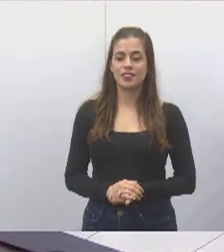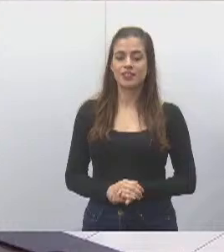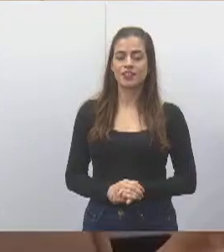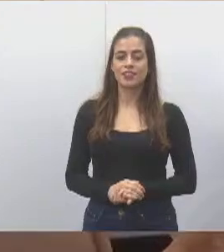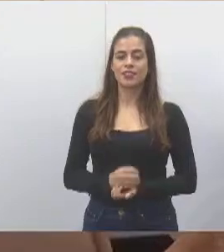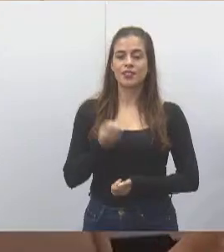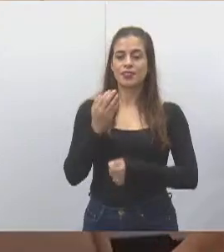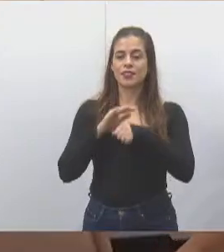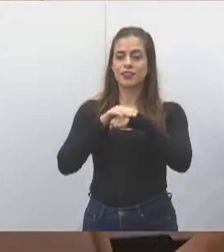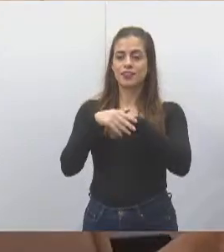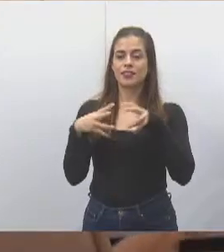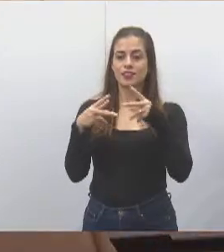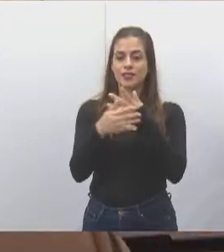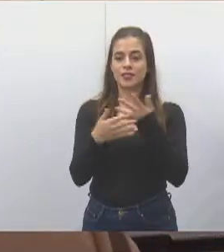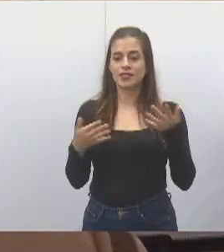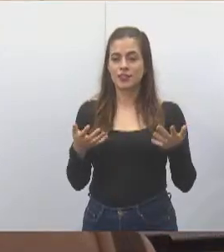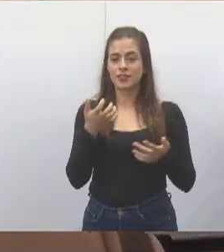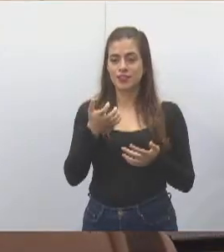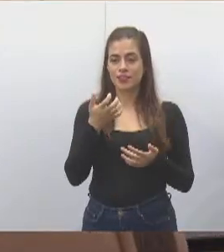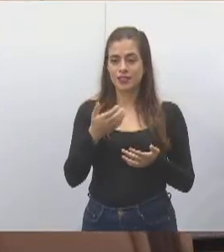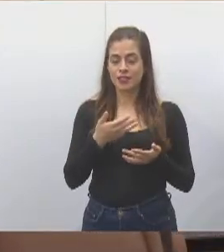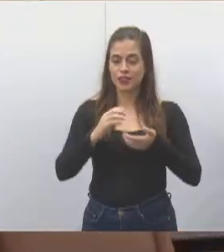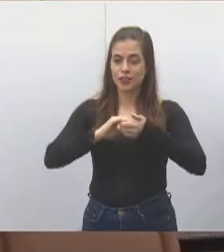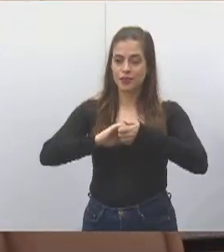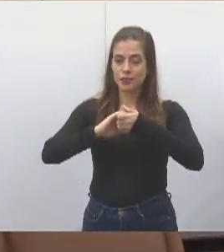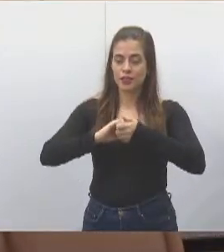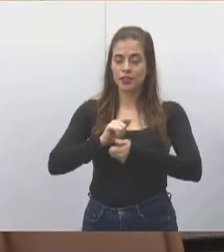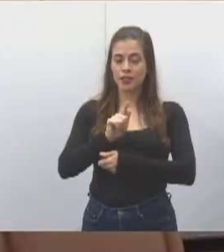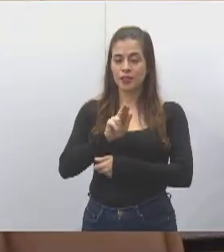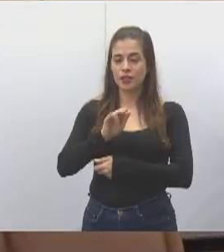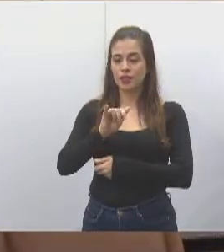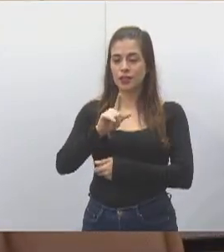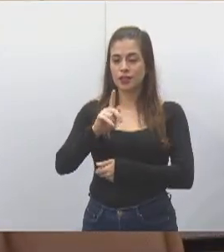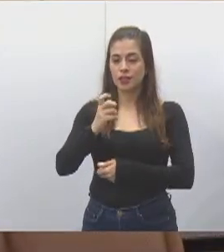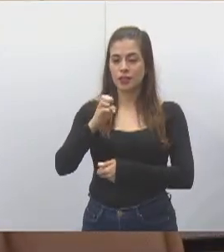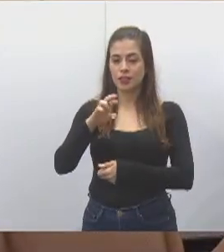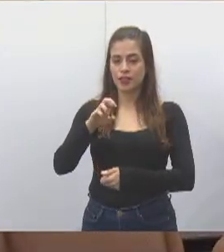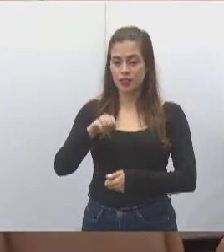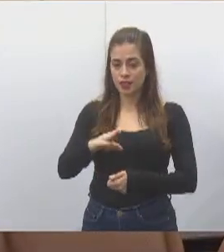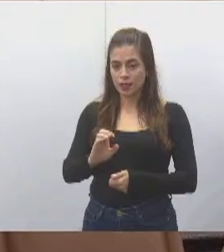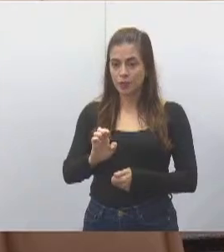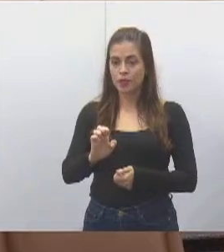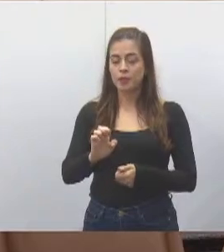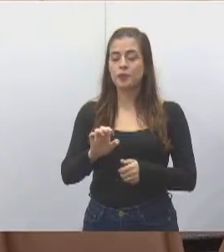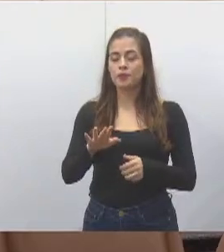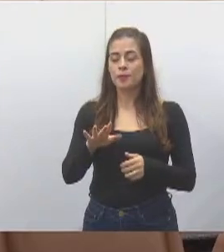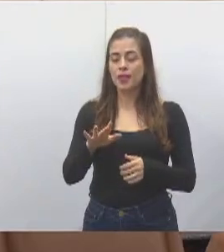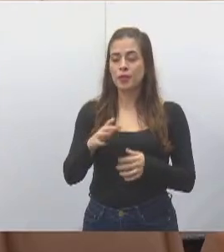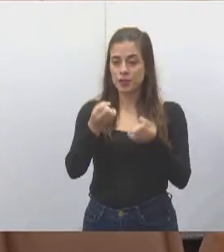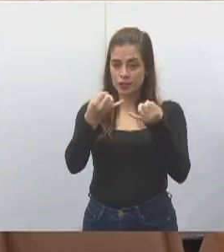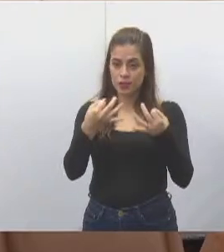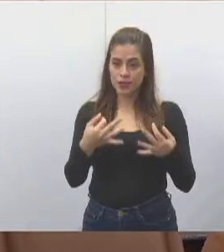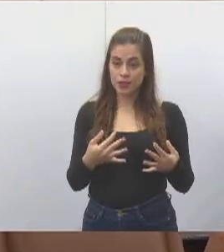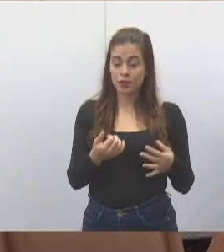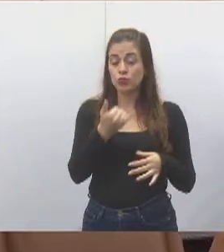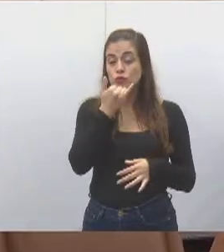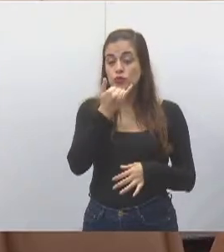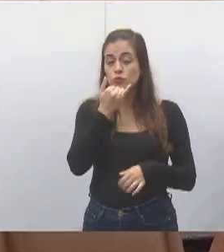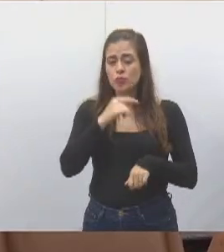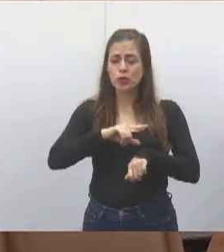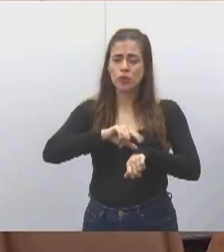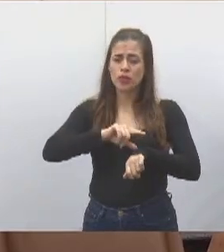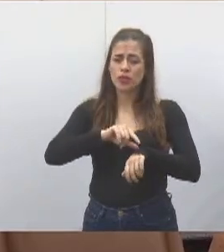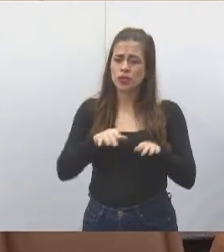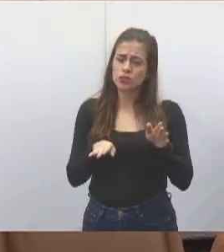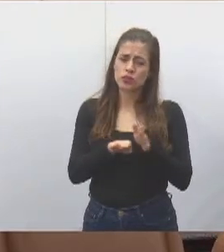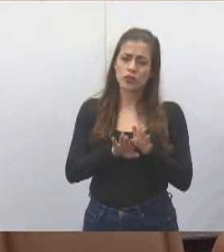Boa noite a todos. Quero aqui cumprimentar o Guilherme pela explanação. Peço desculpas pelos minutos de atraso,